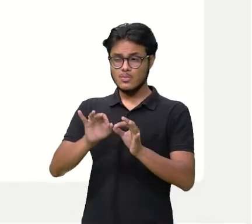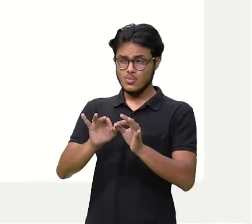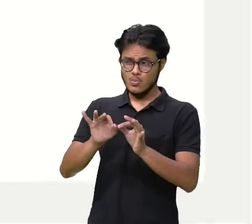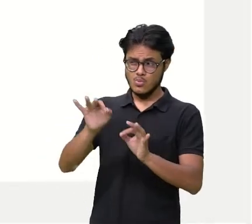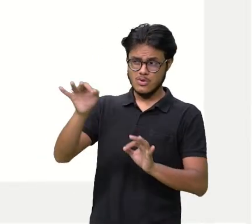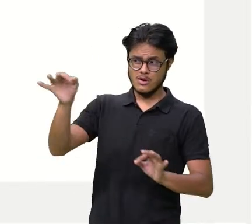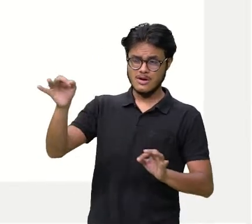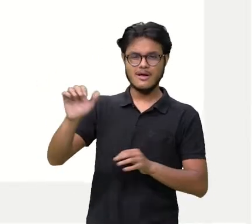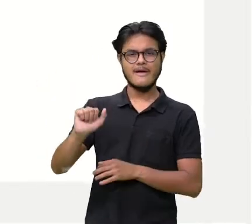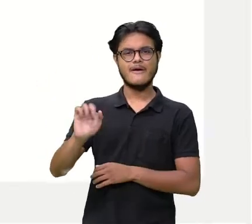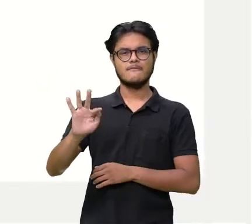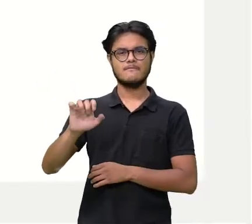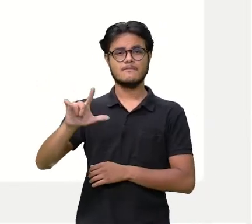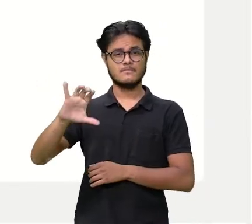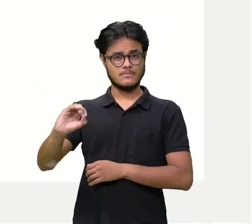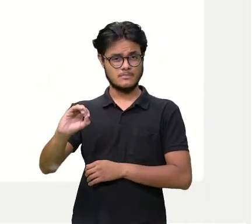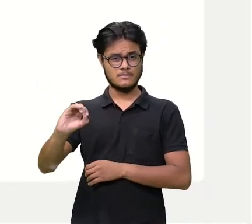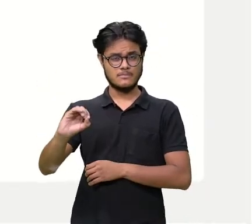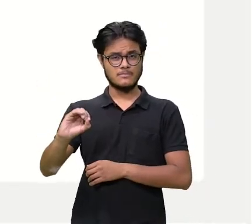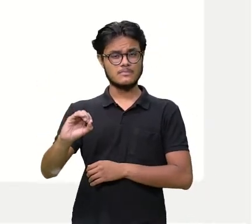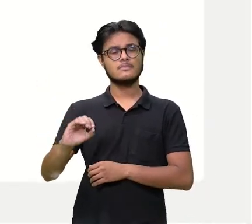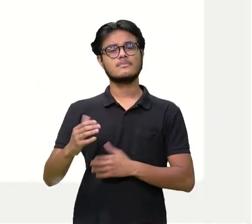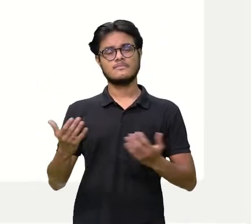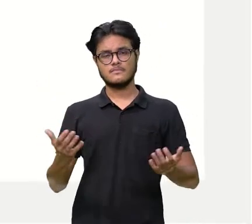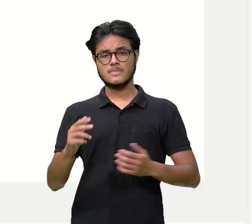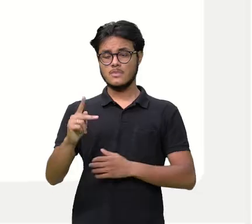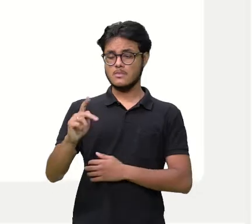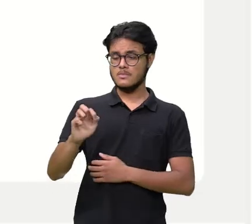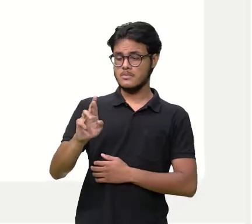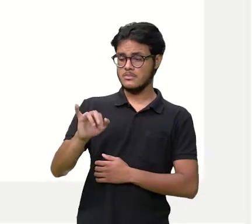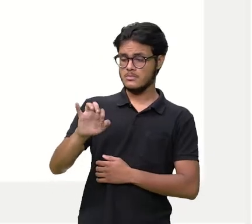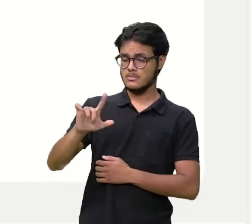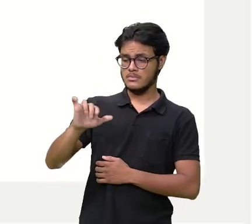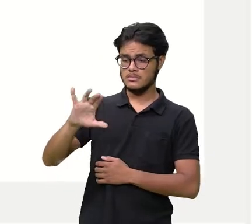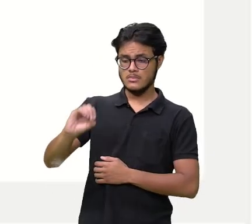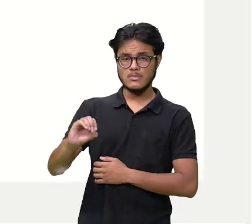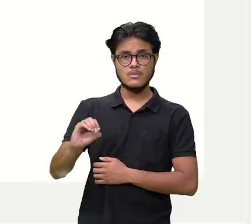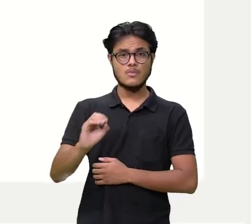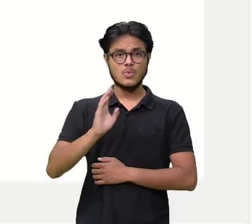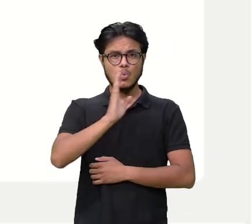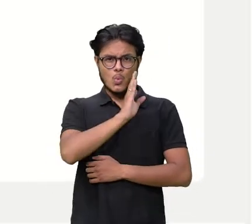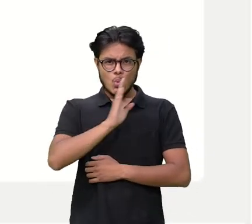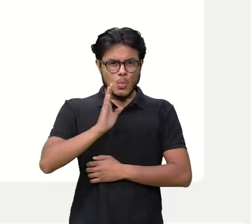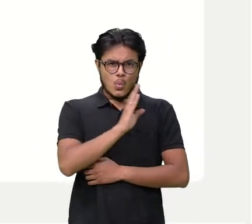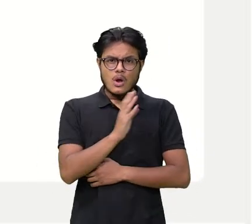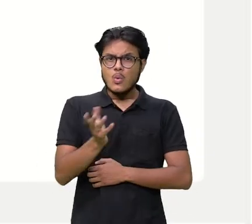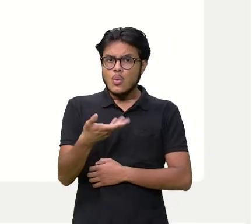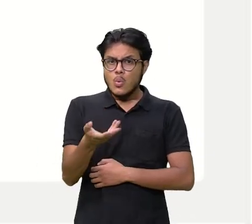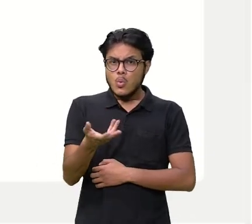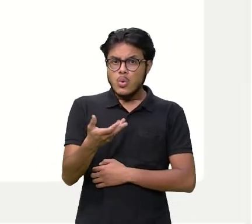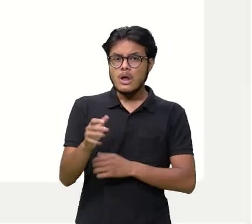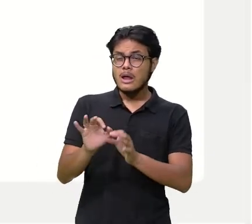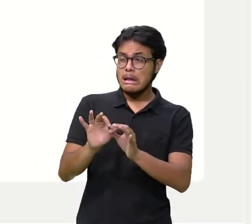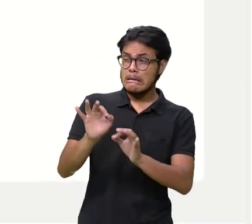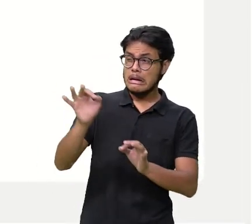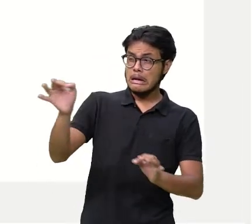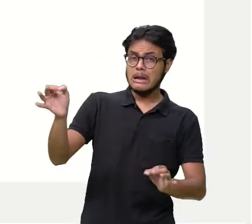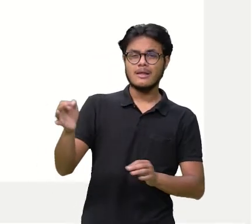Então, no periélio eu tenho velocidade máxima e no afélio eu tenho velocidade